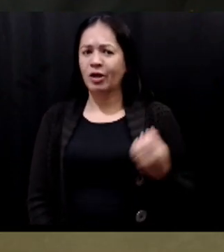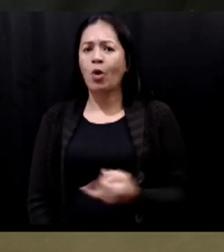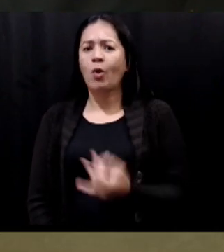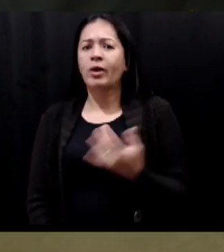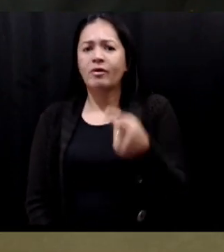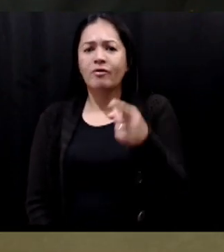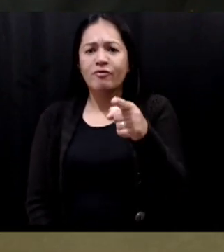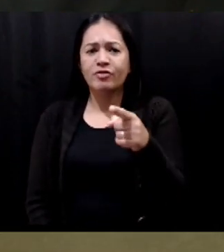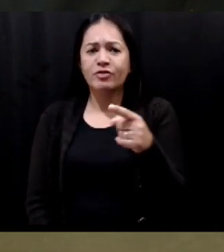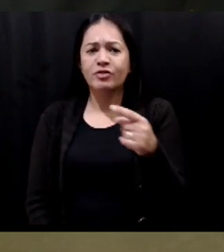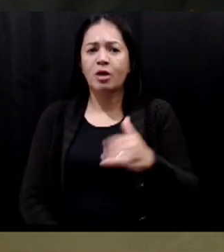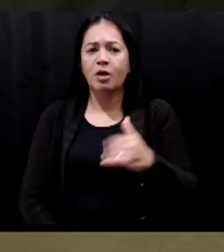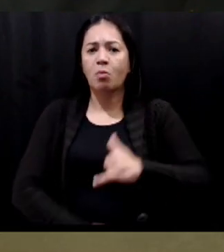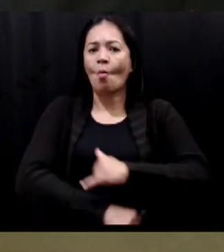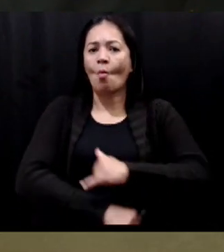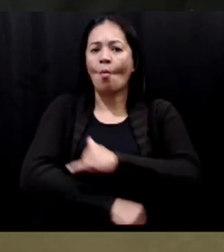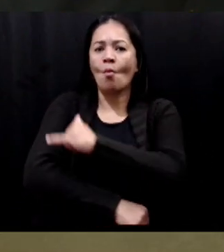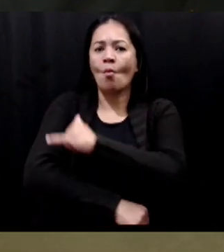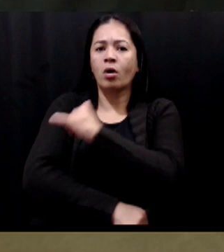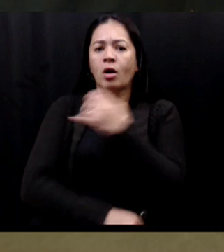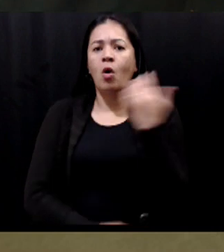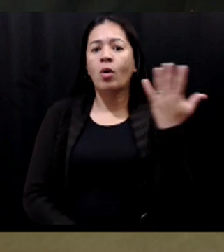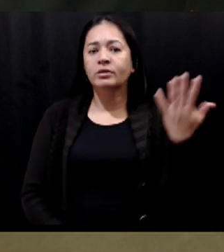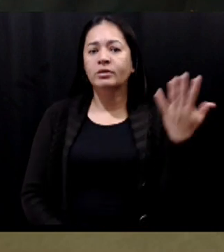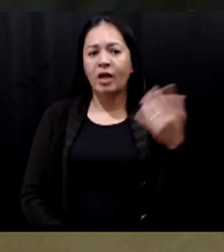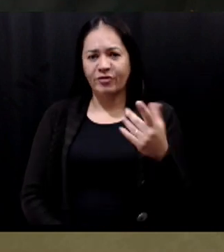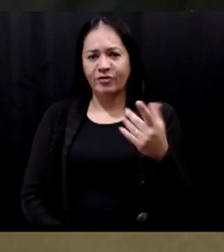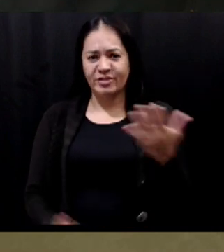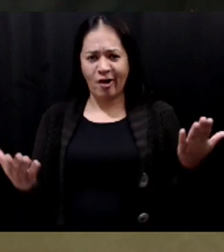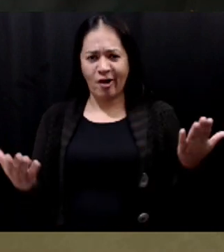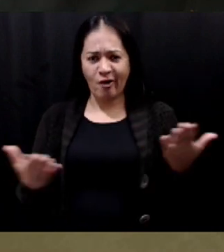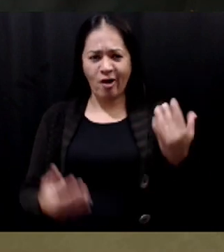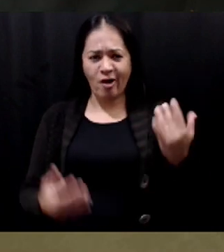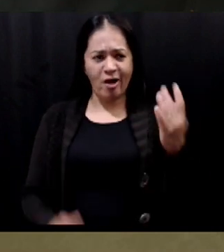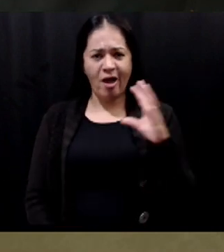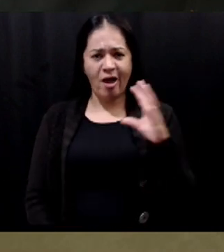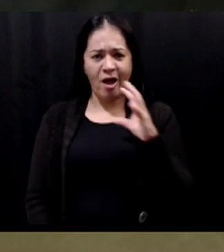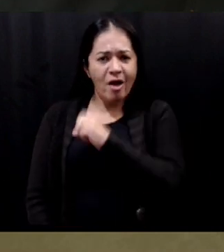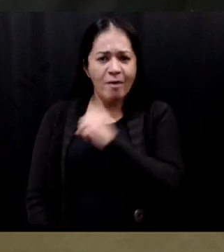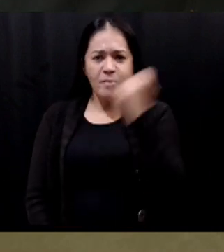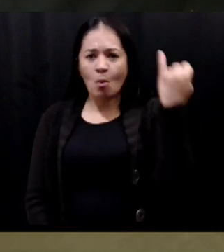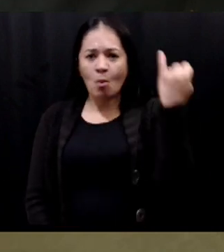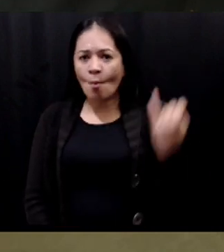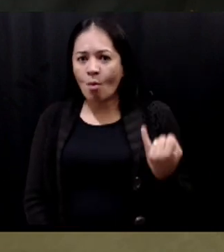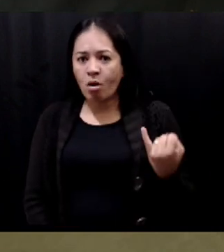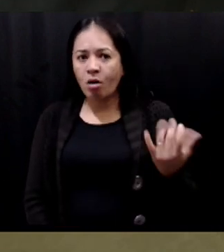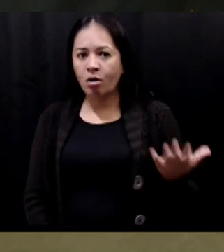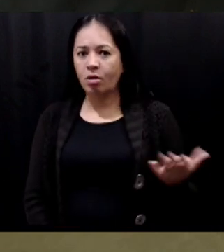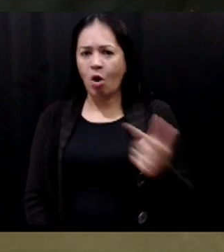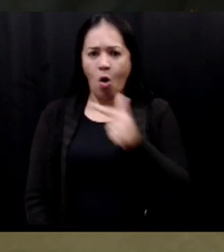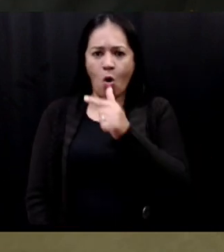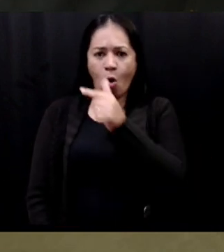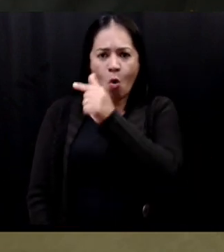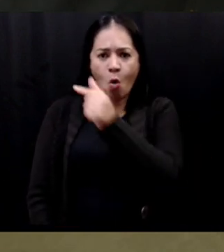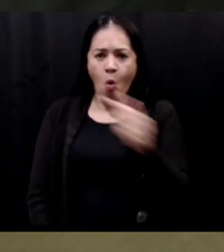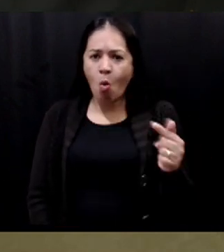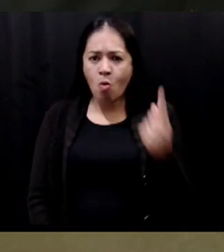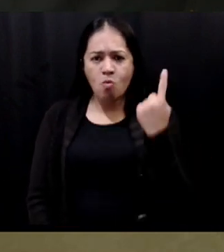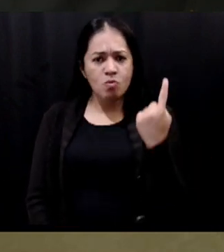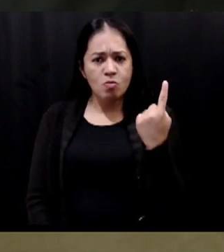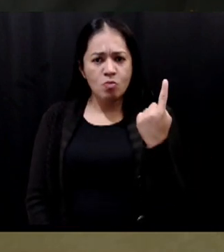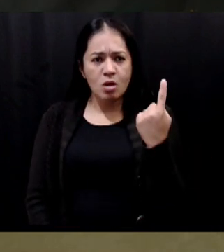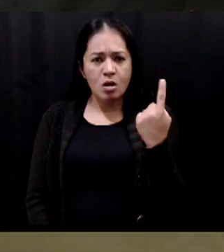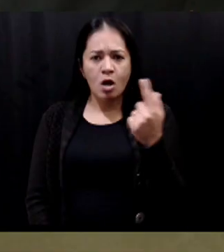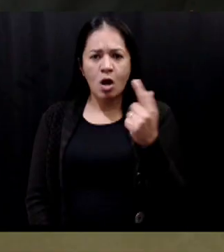5 quilos? E aí você vai eliminar 5 quilos em uma semana, em um mês, que seja?